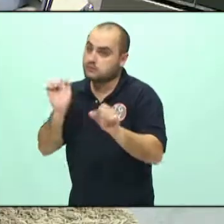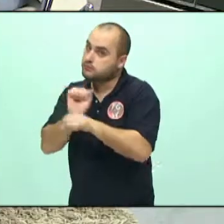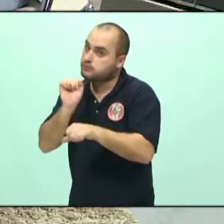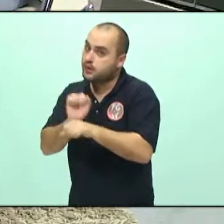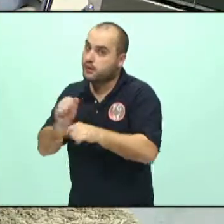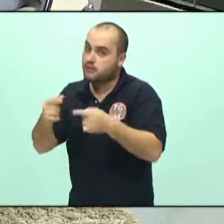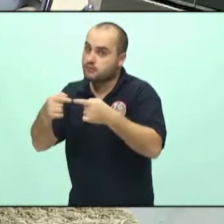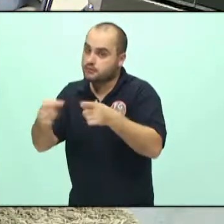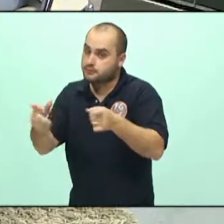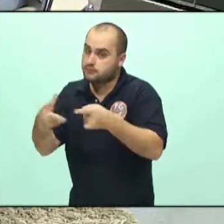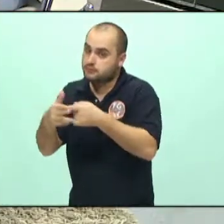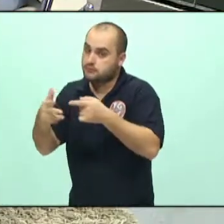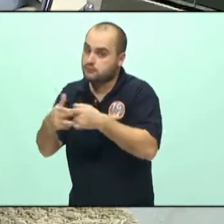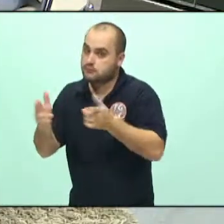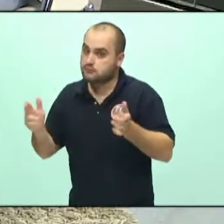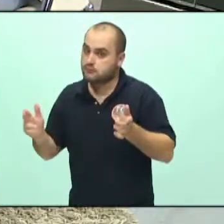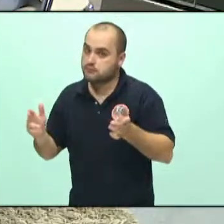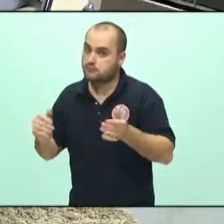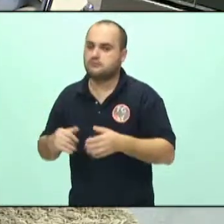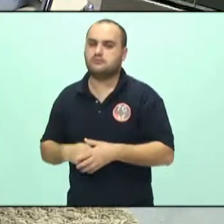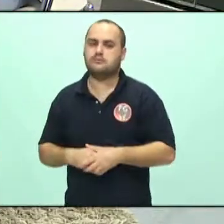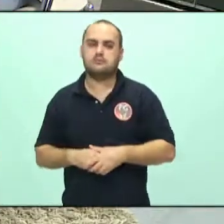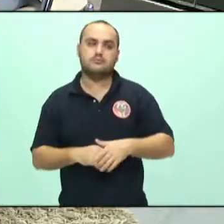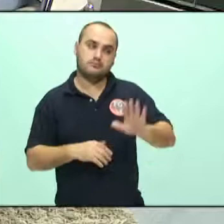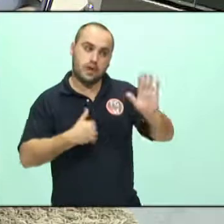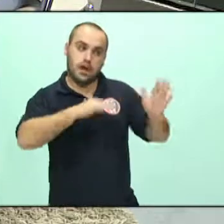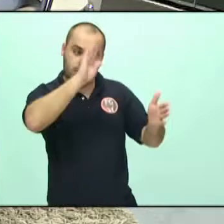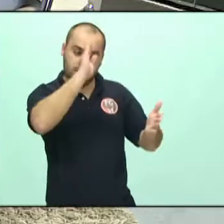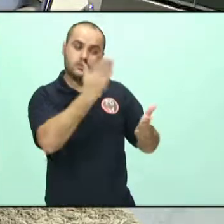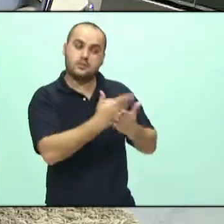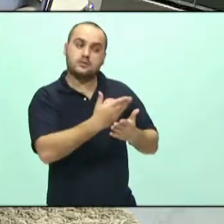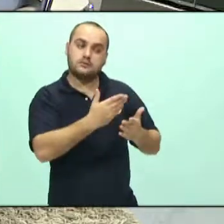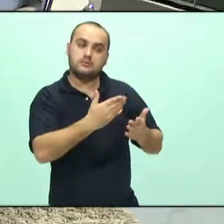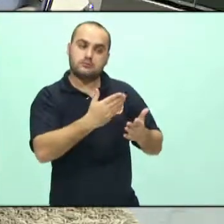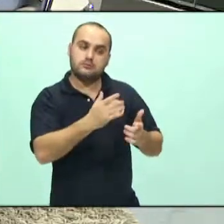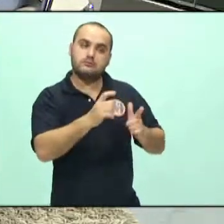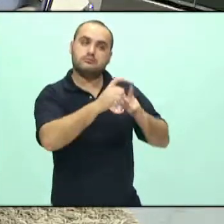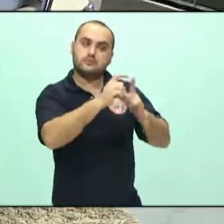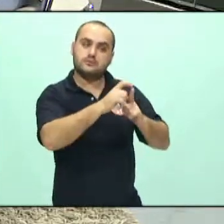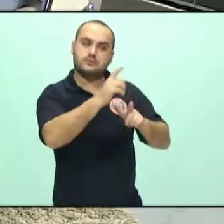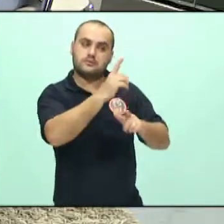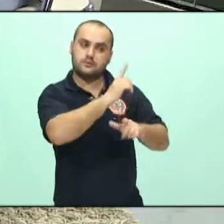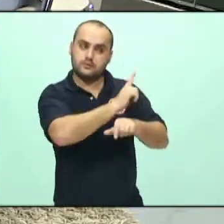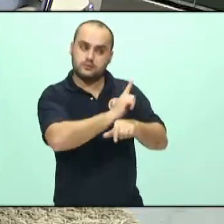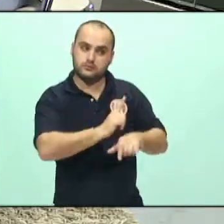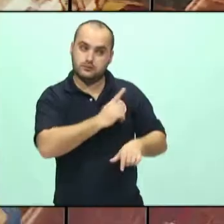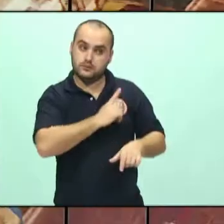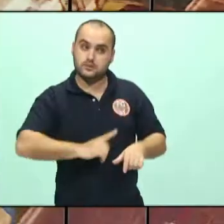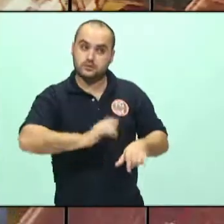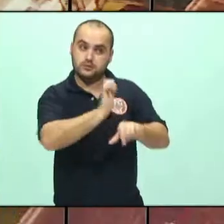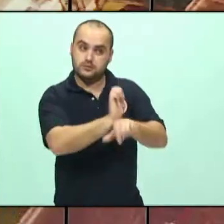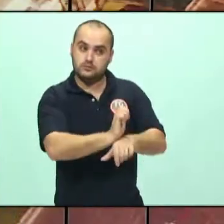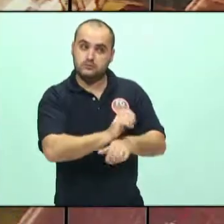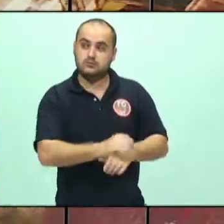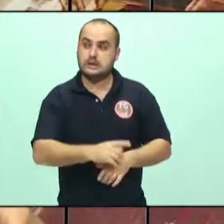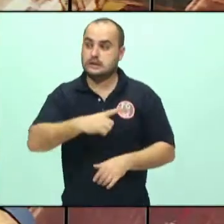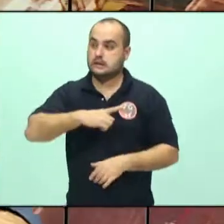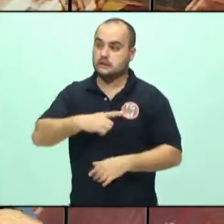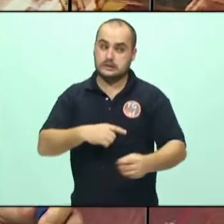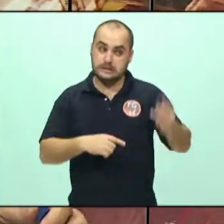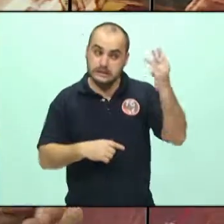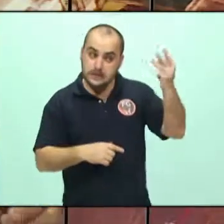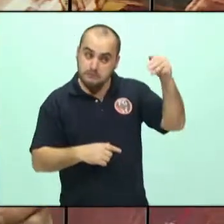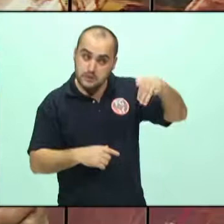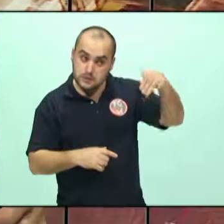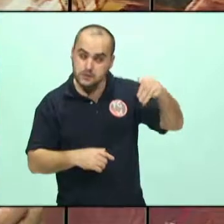menos a conversa foi melhor. Eu acredito na vez. palavra do deputado Mocelin e do governo do Estado. 3 minutos para 2 assuntos ainda, vereador. Manda.